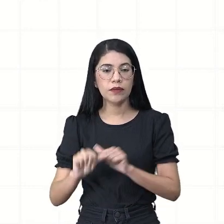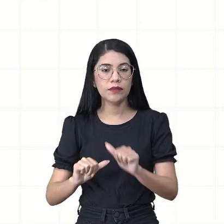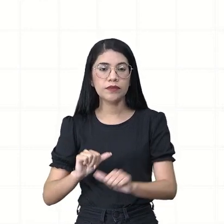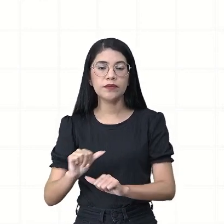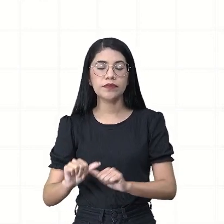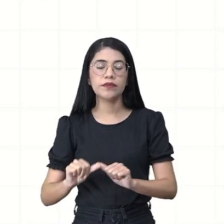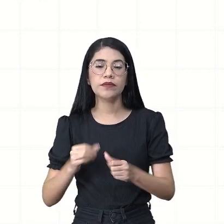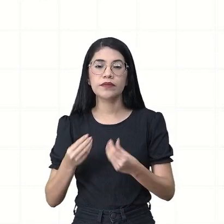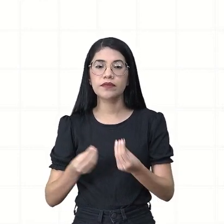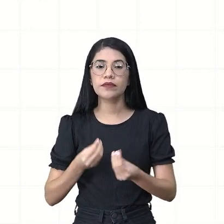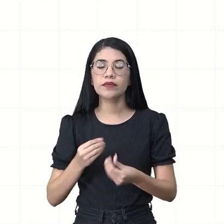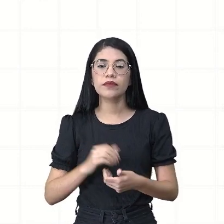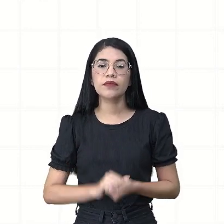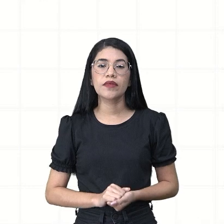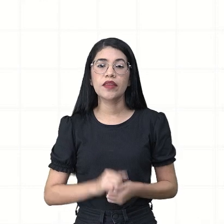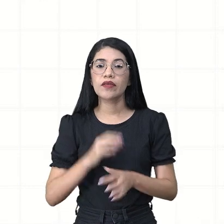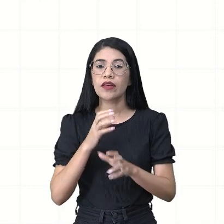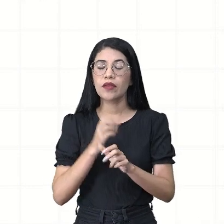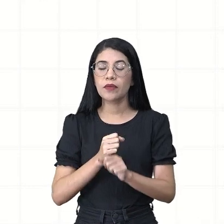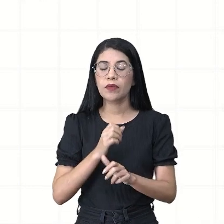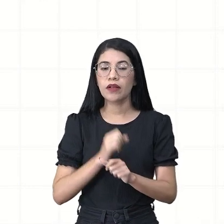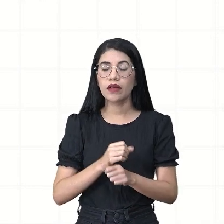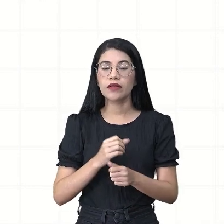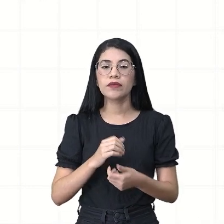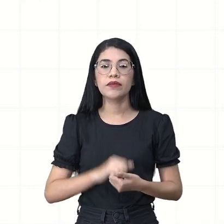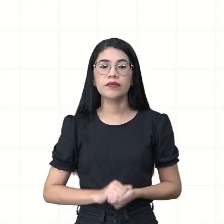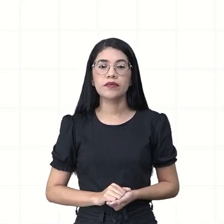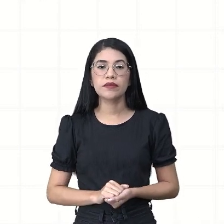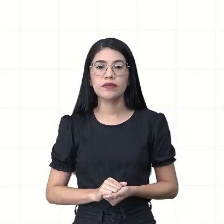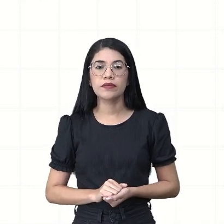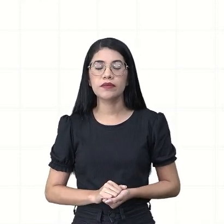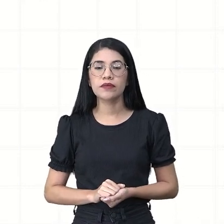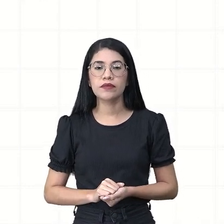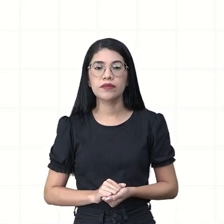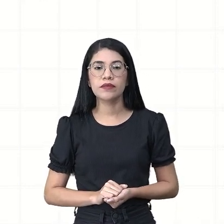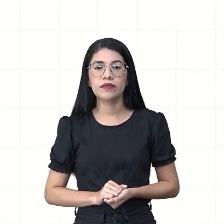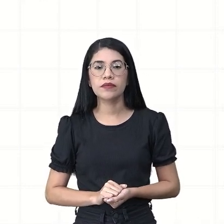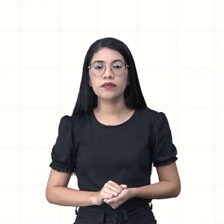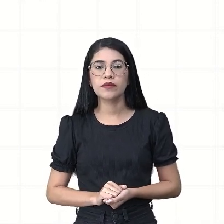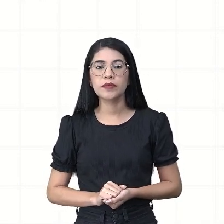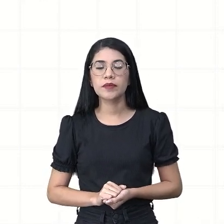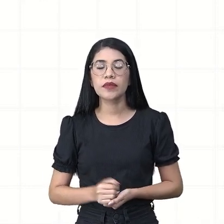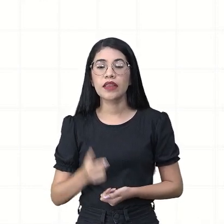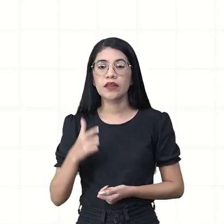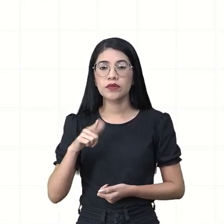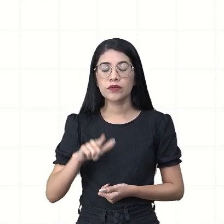transformar 91,4 em nanômetro, olha só, de novo, eu tenho